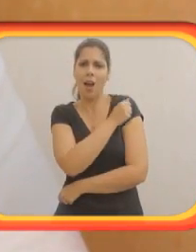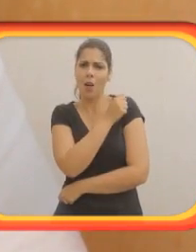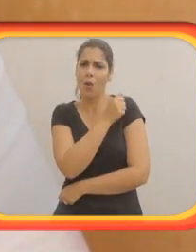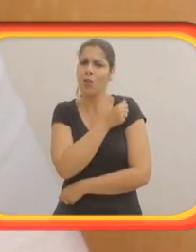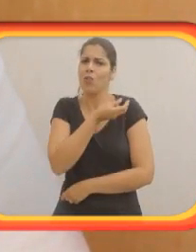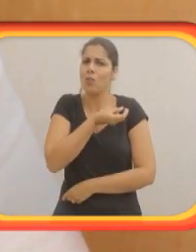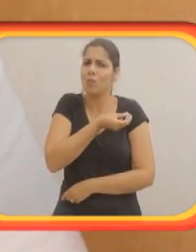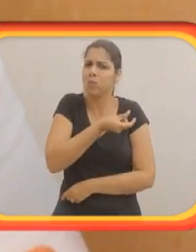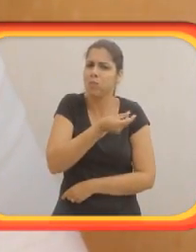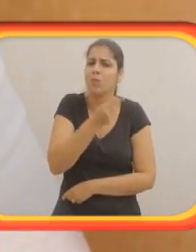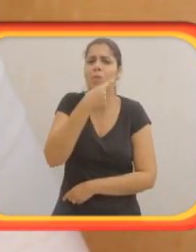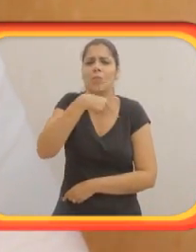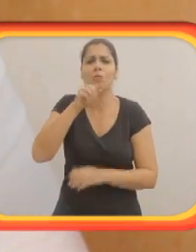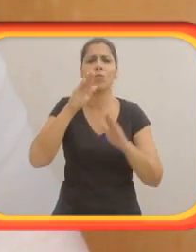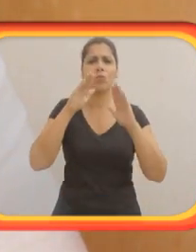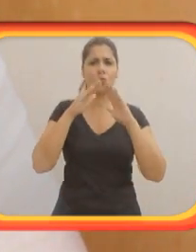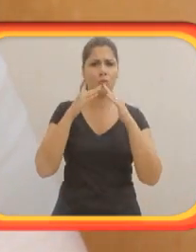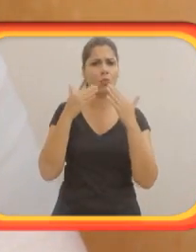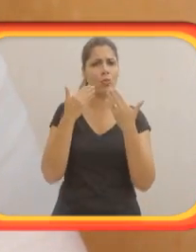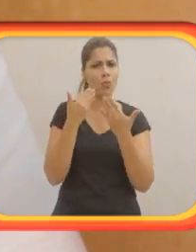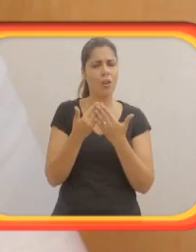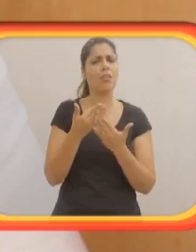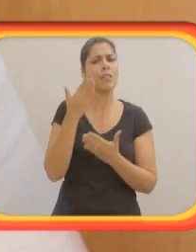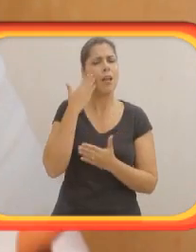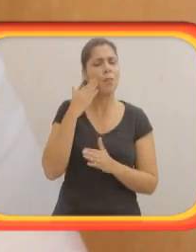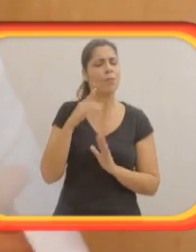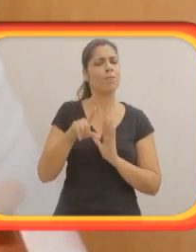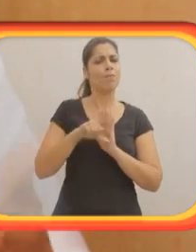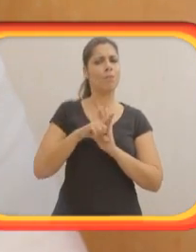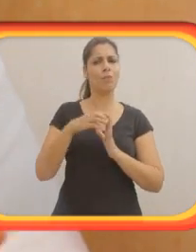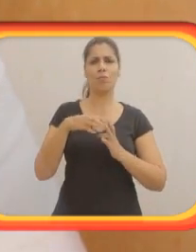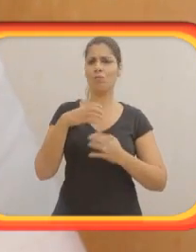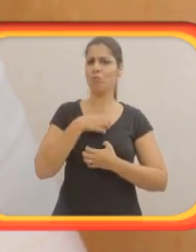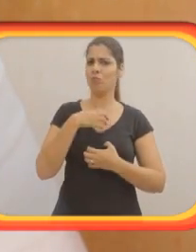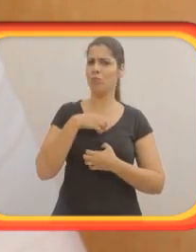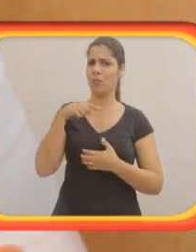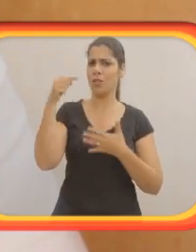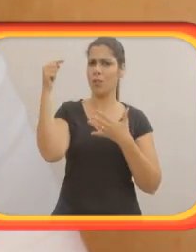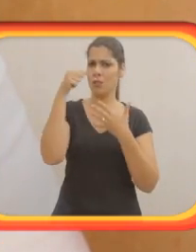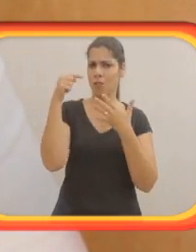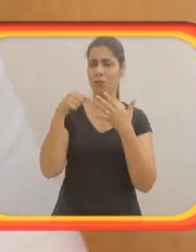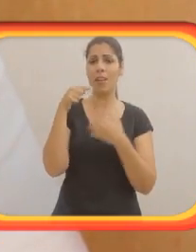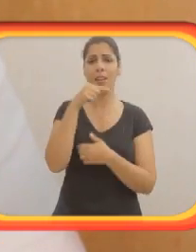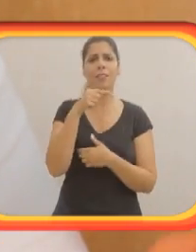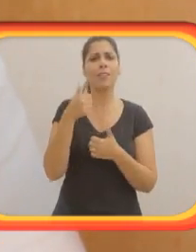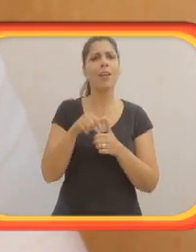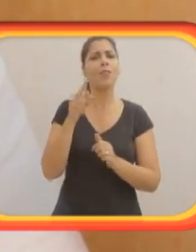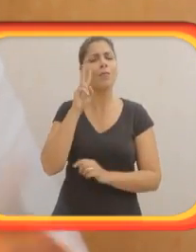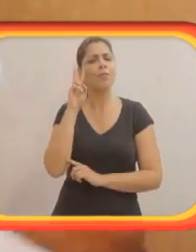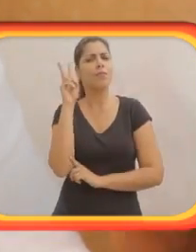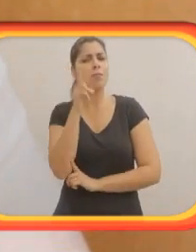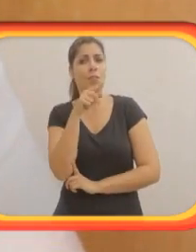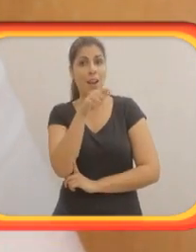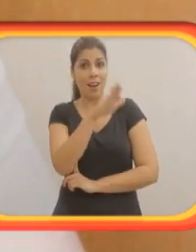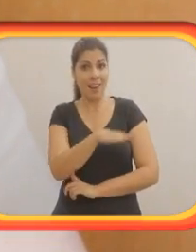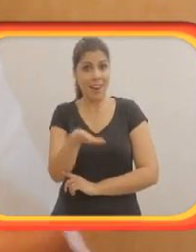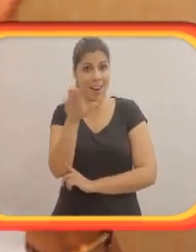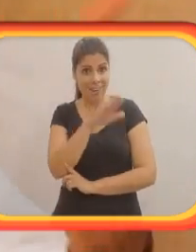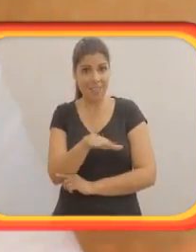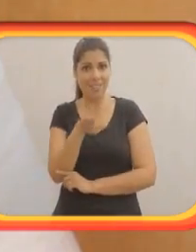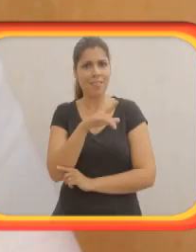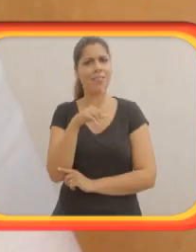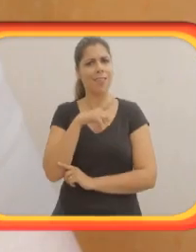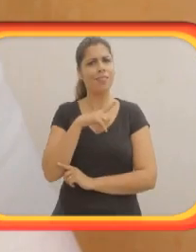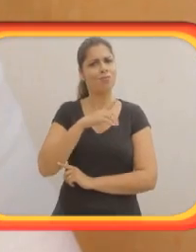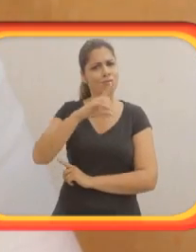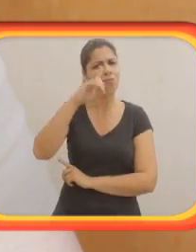aquela coisa, quando você faz o que você gosta, então você vê que o aluno efetivamente ele quer ir para uma escola, ele